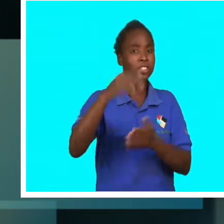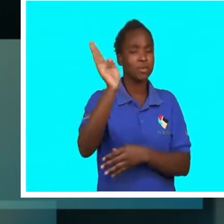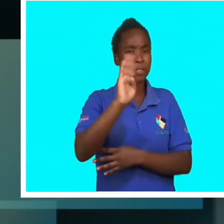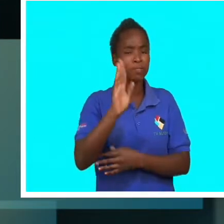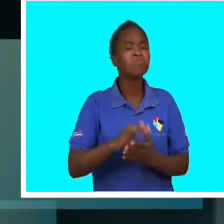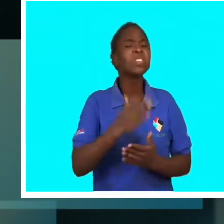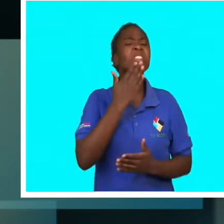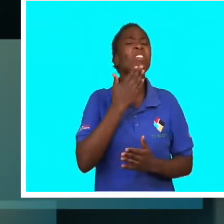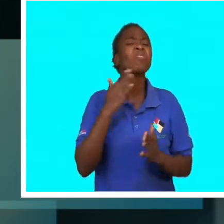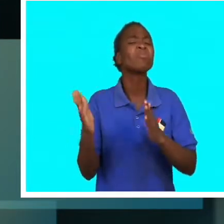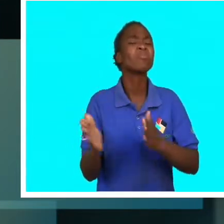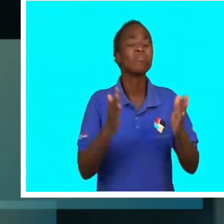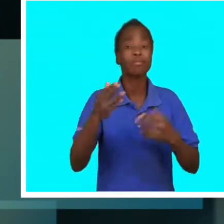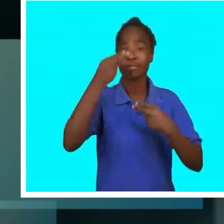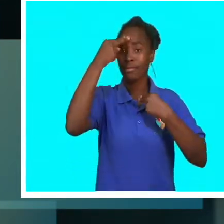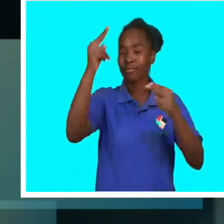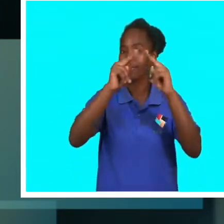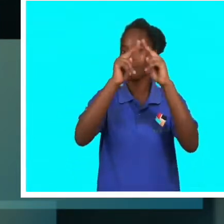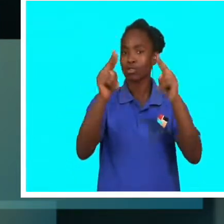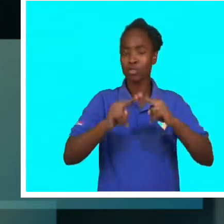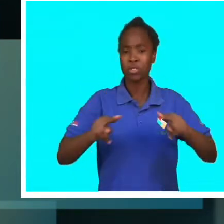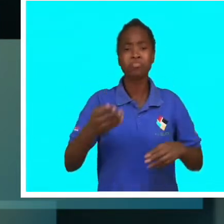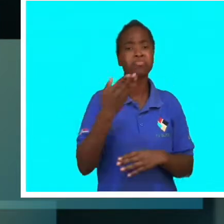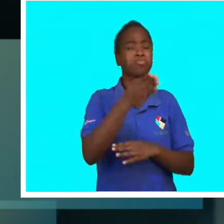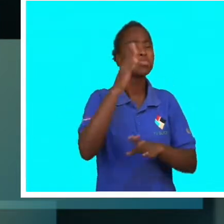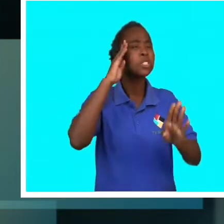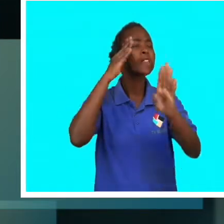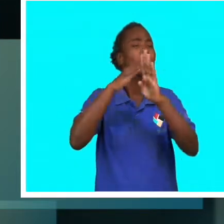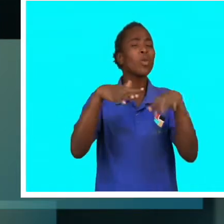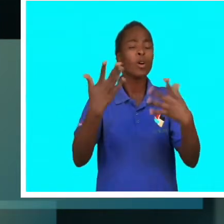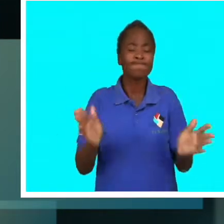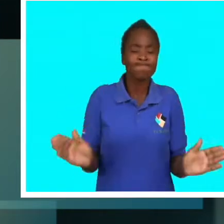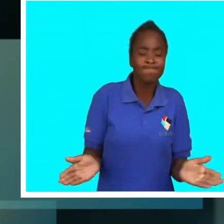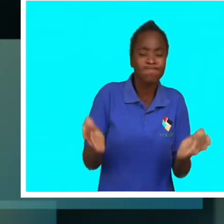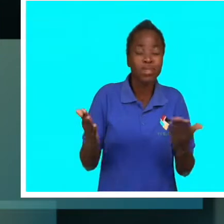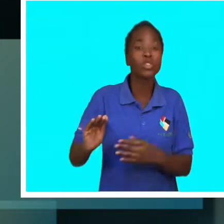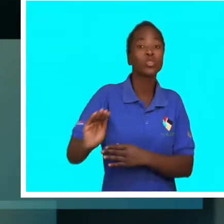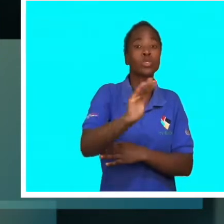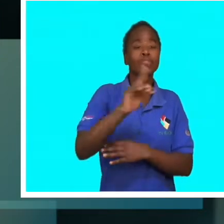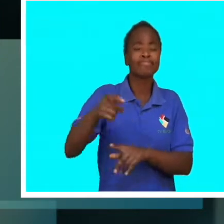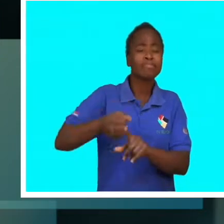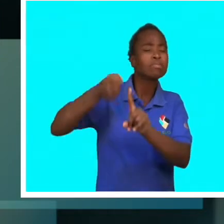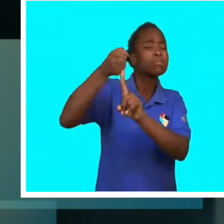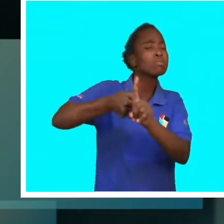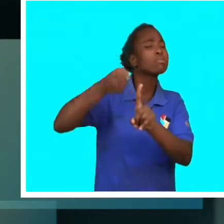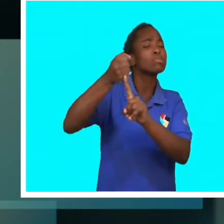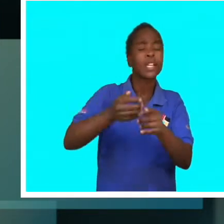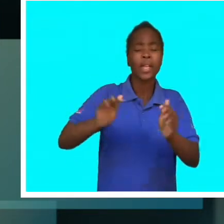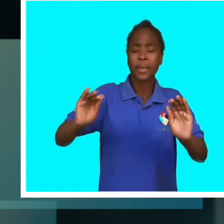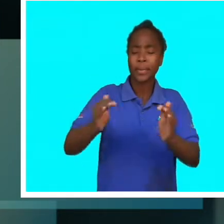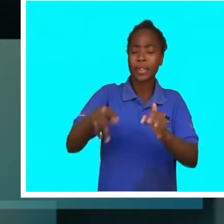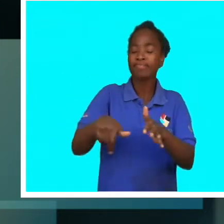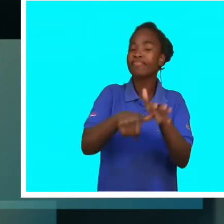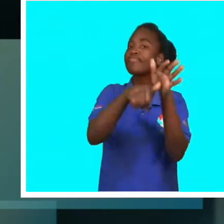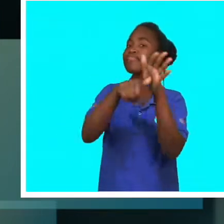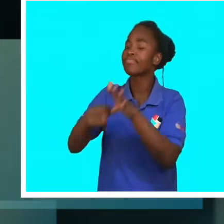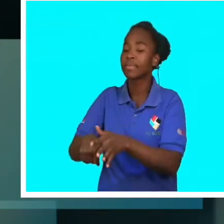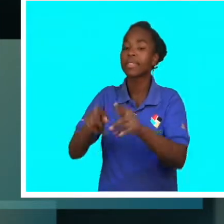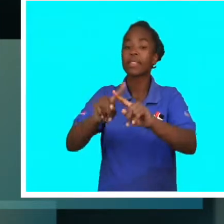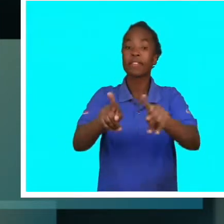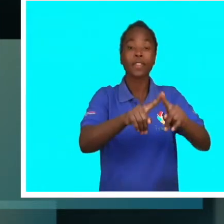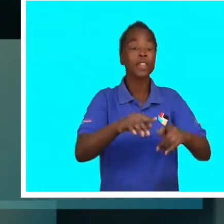lúdicas e desportivas na cidade da Beira. O evento foi organizado pela EMBTAP International e